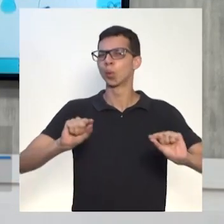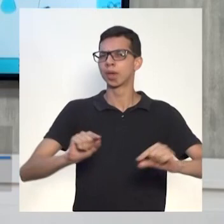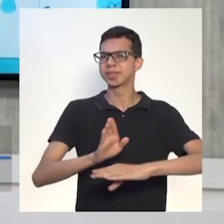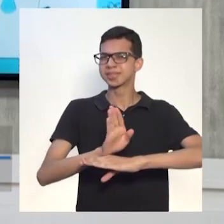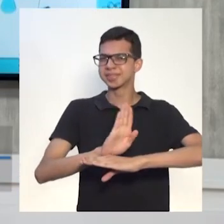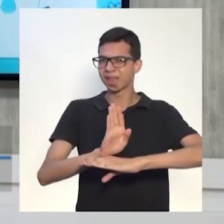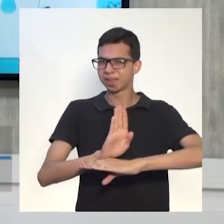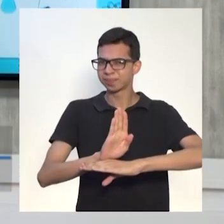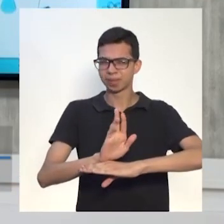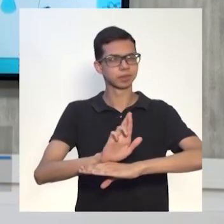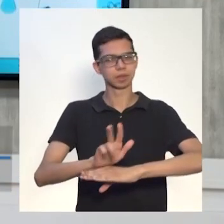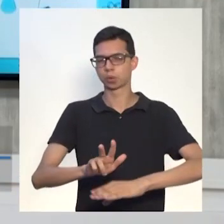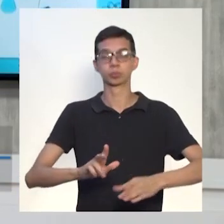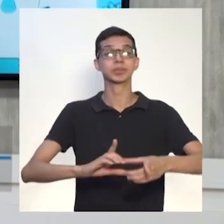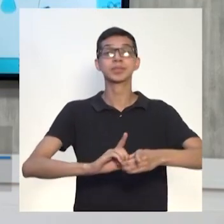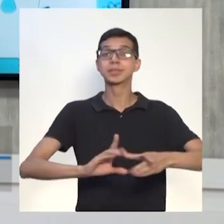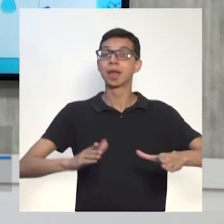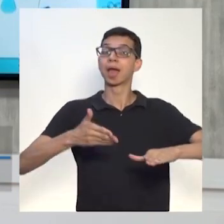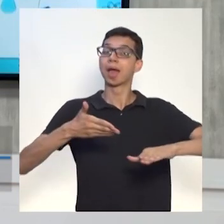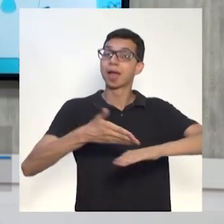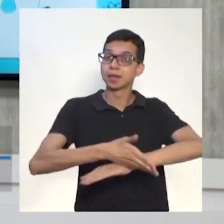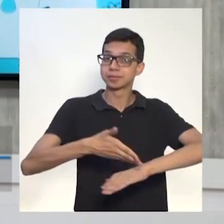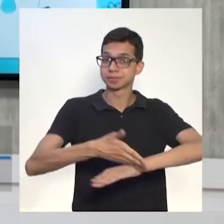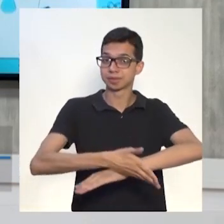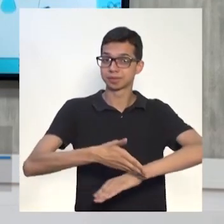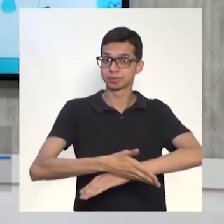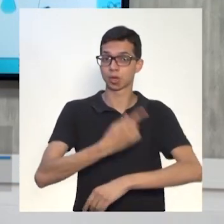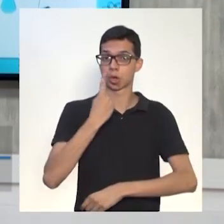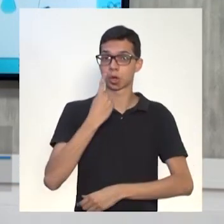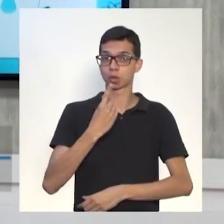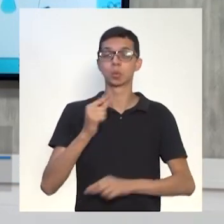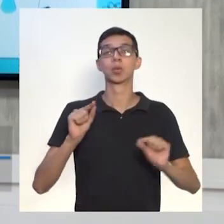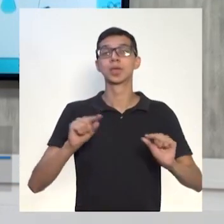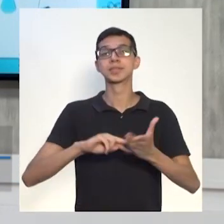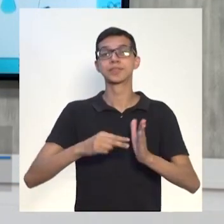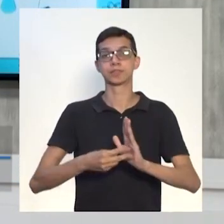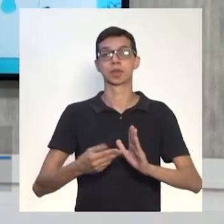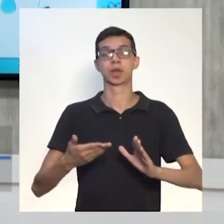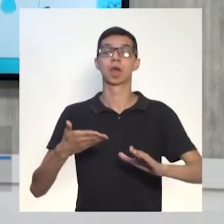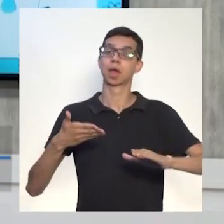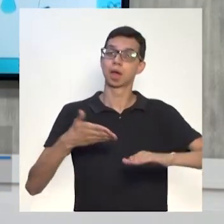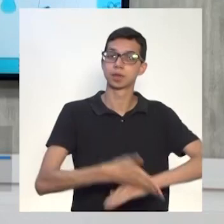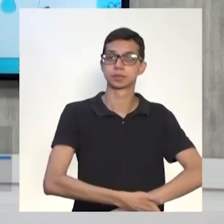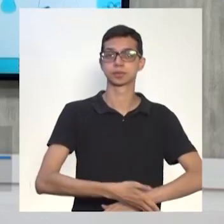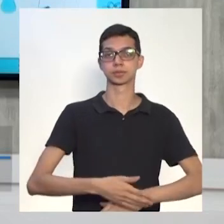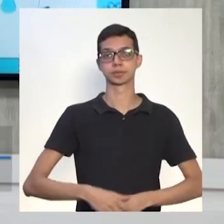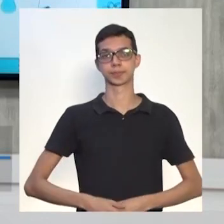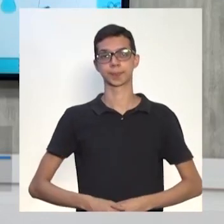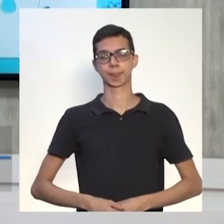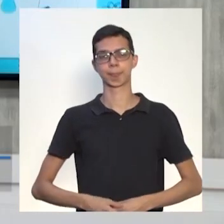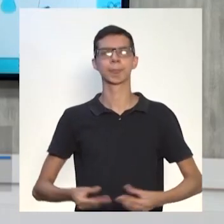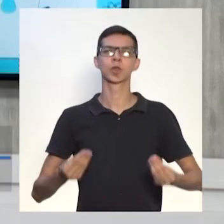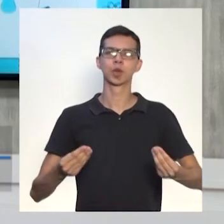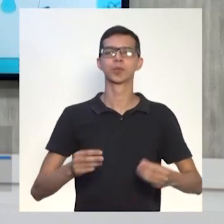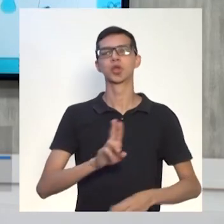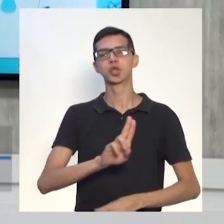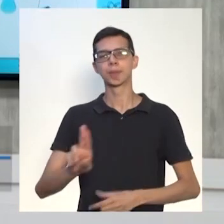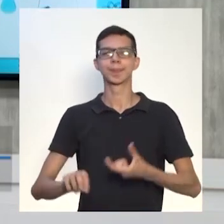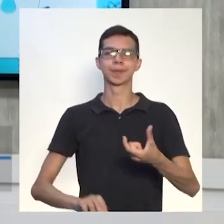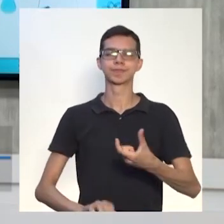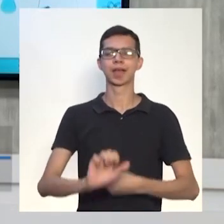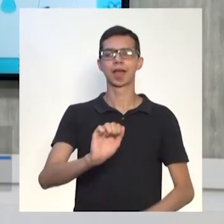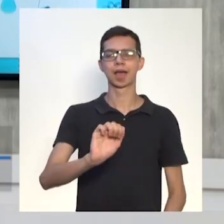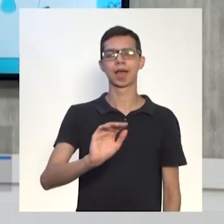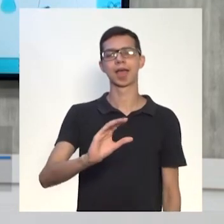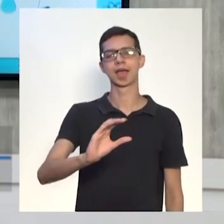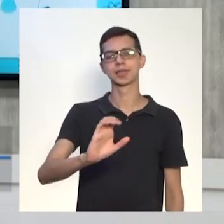acesso ao cinema. Pensou no que isso quer dizer? Acesso, ó, entrar. Acessar a internet, entrar na internet.